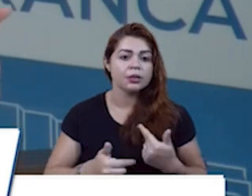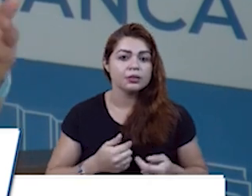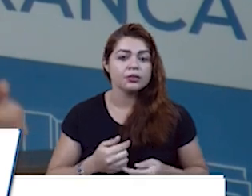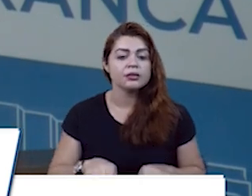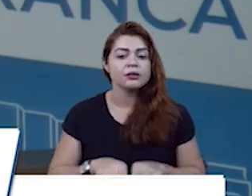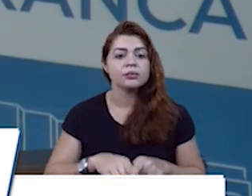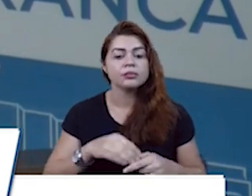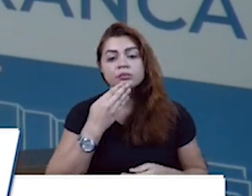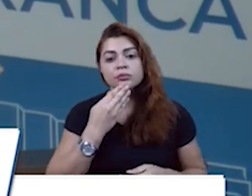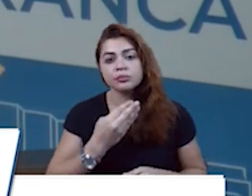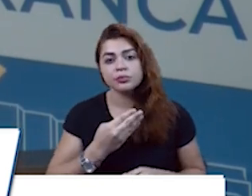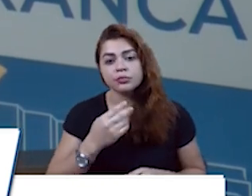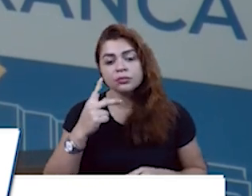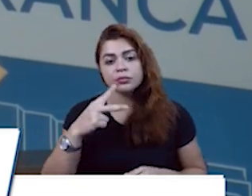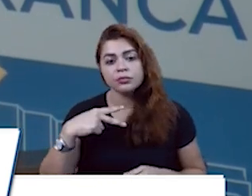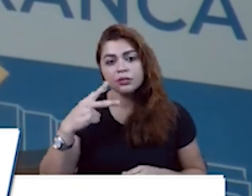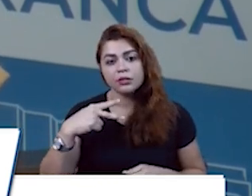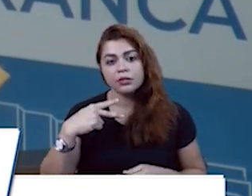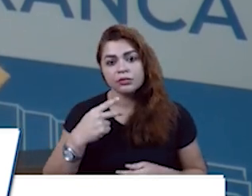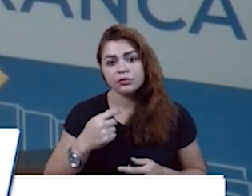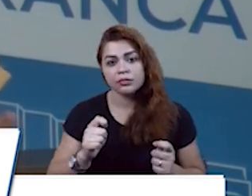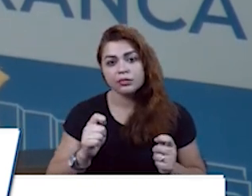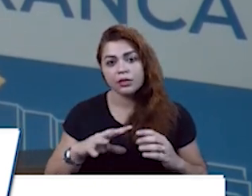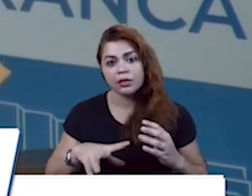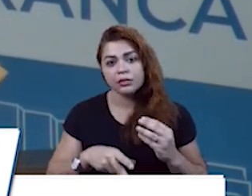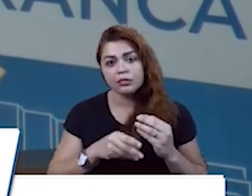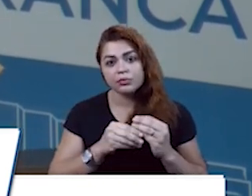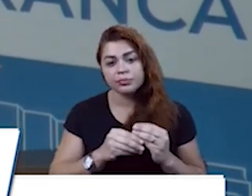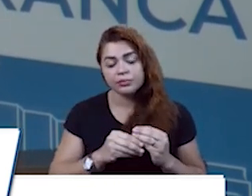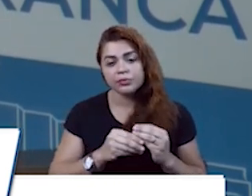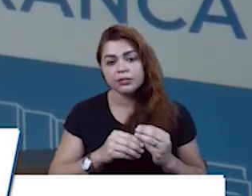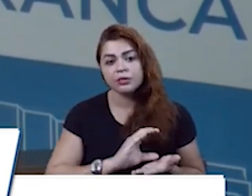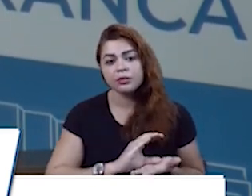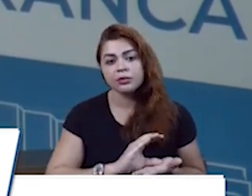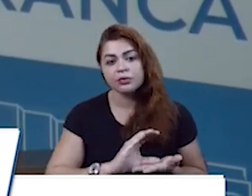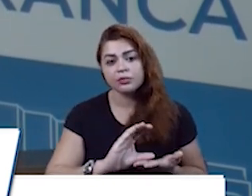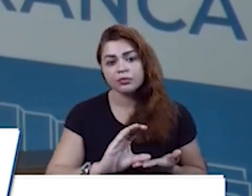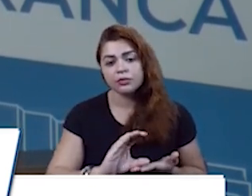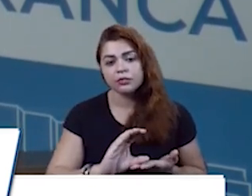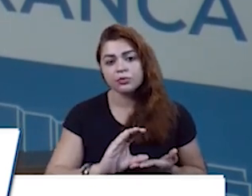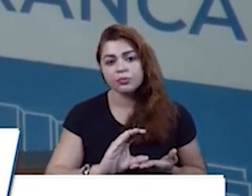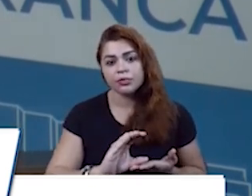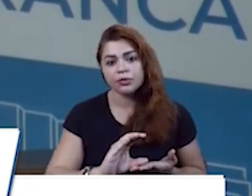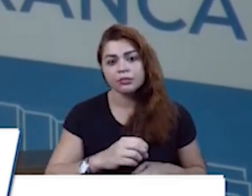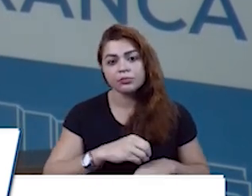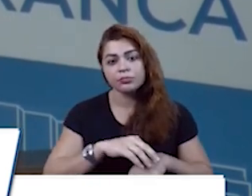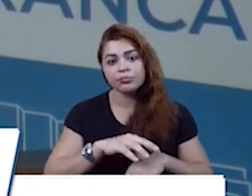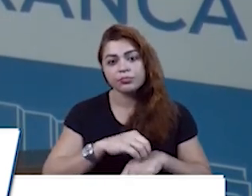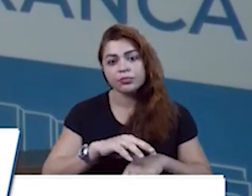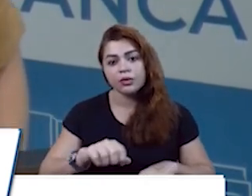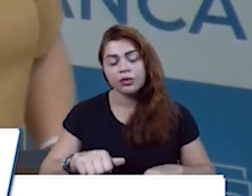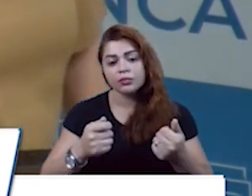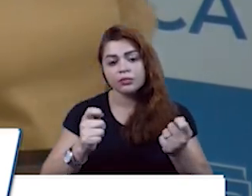e sugestões de como melhorar isso dentro das possibilidades. Muito obrigada, presidente.